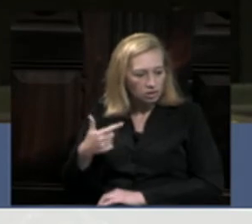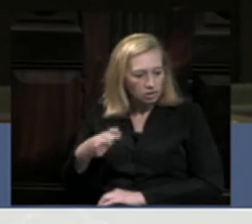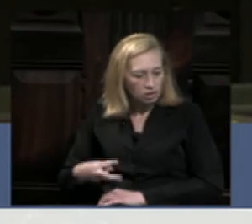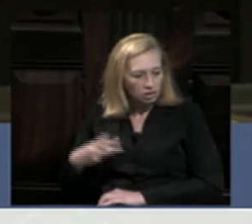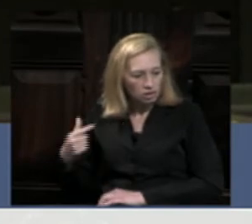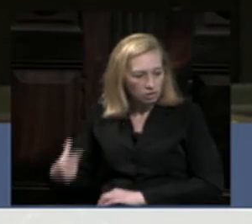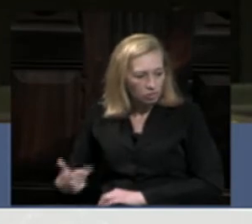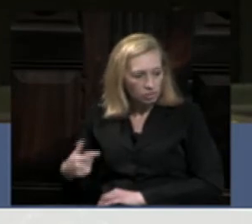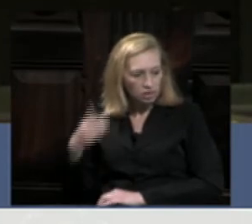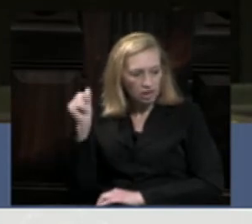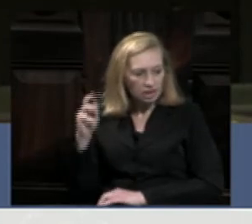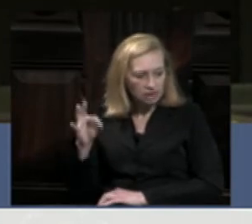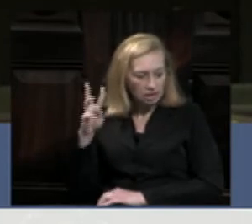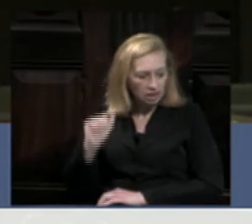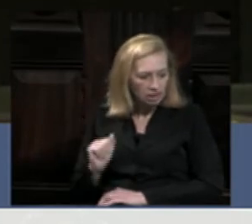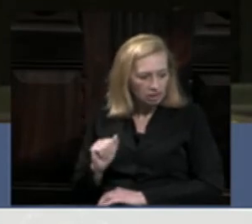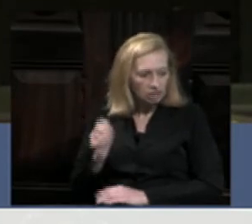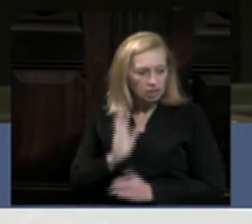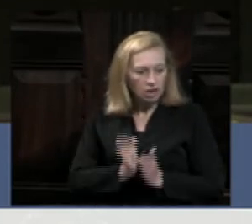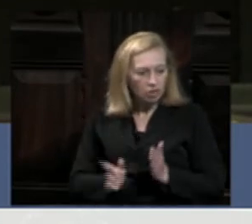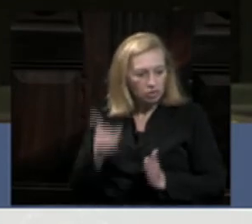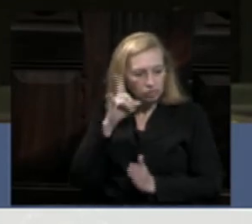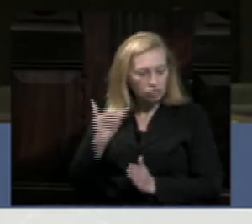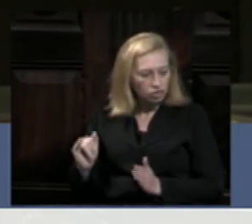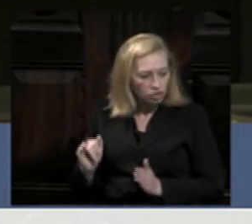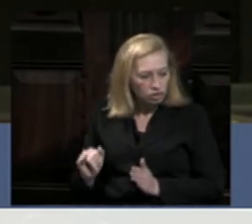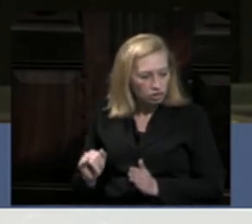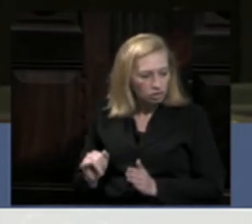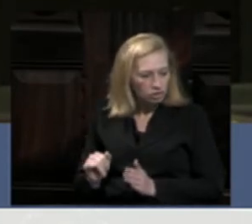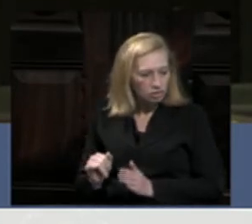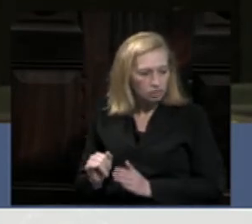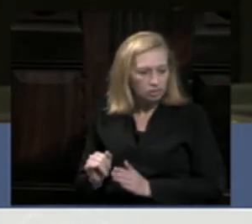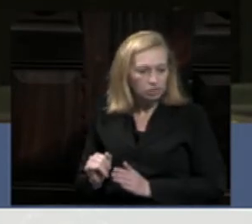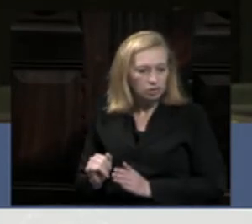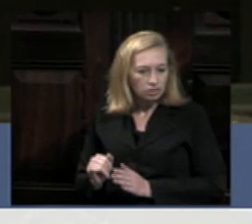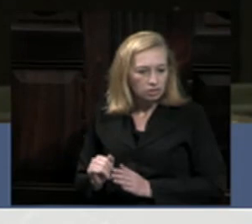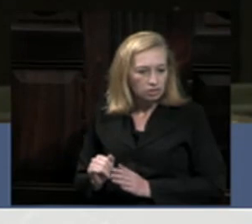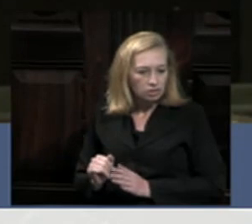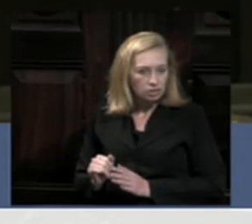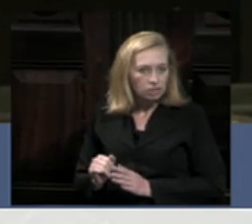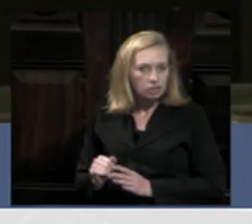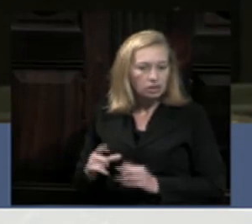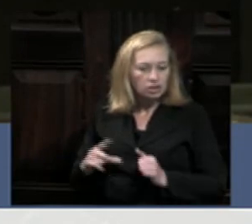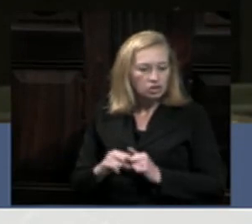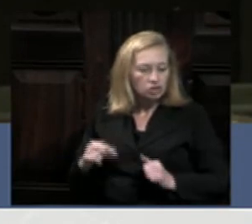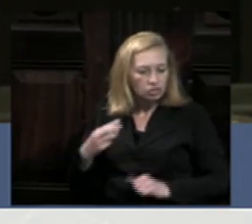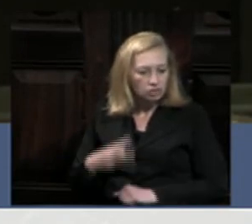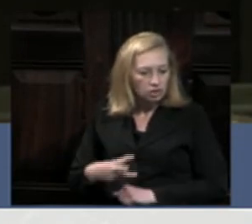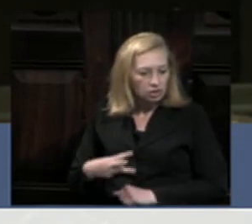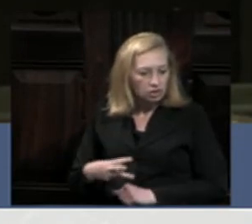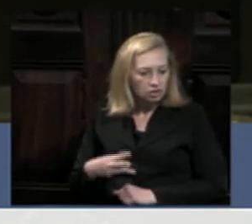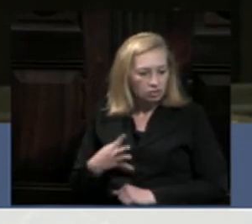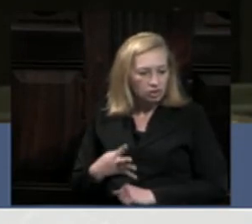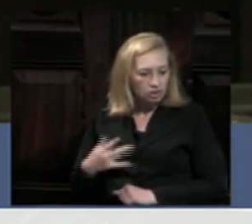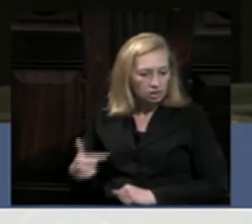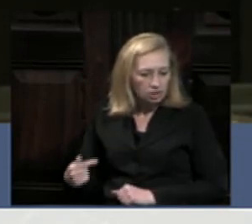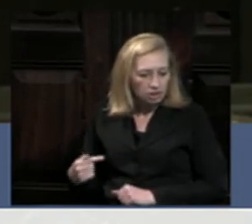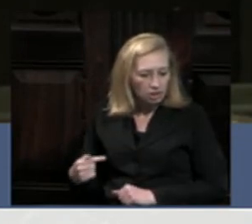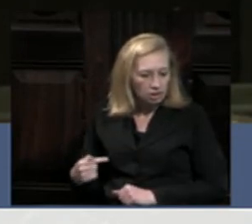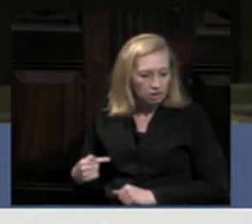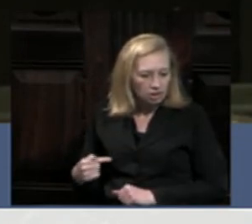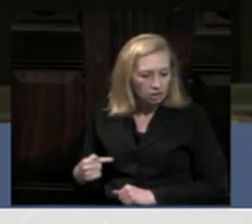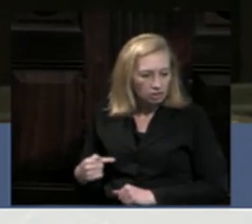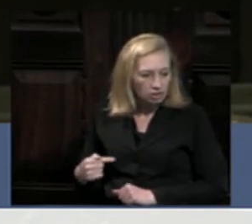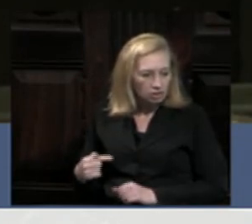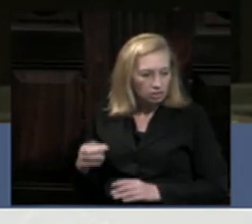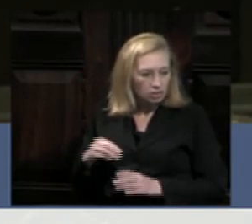deputado Átila Nunes. Incluído na ordem do dia, de acordo com o parágrafo 3º do artigo 47, regimento